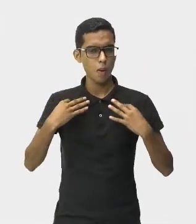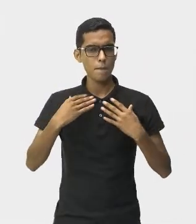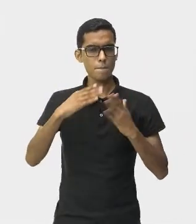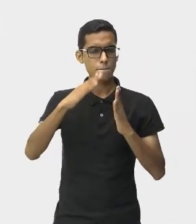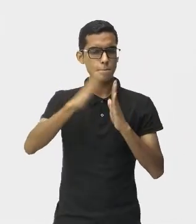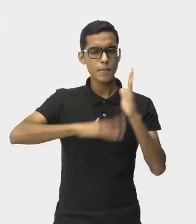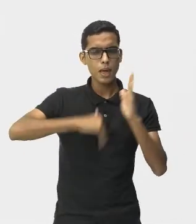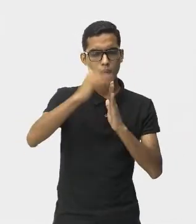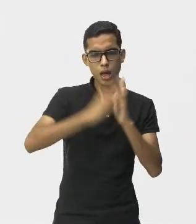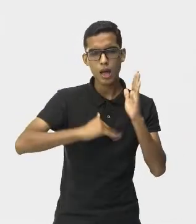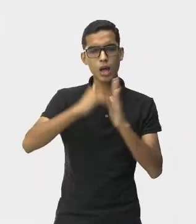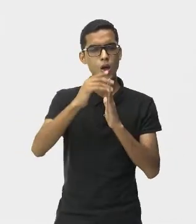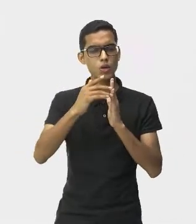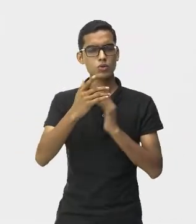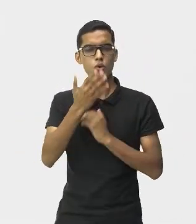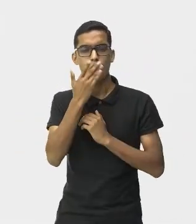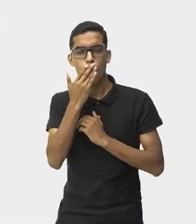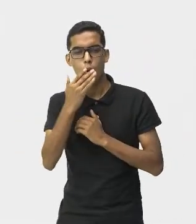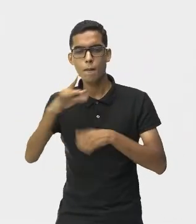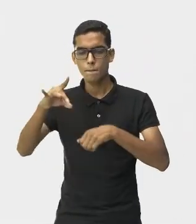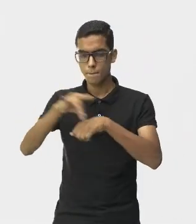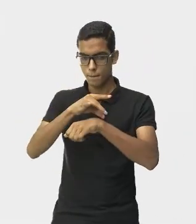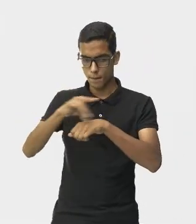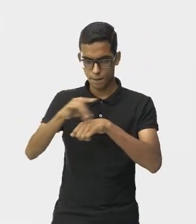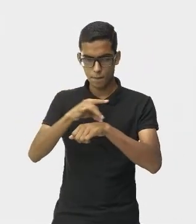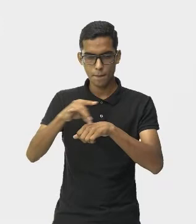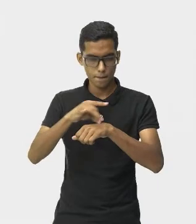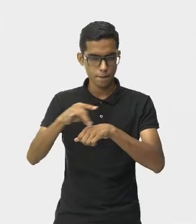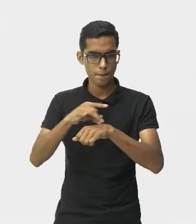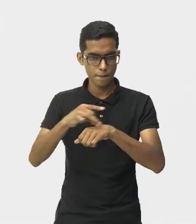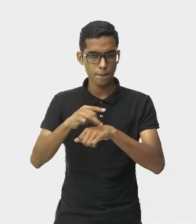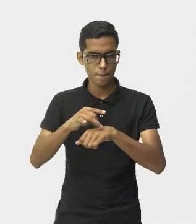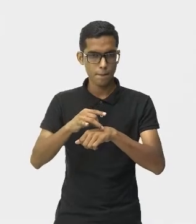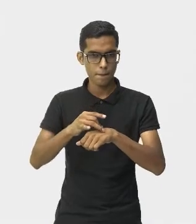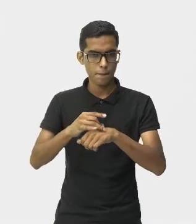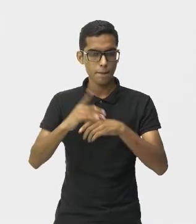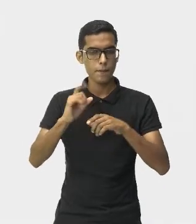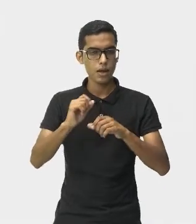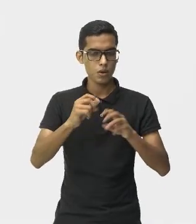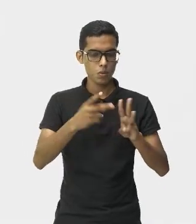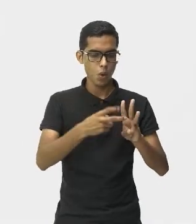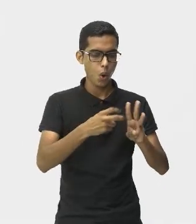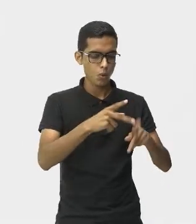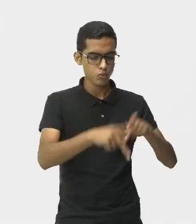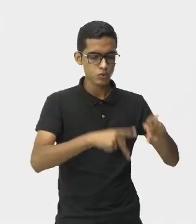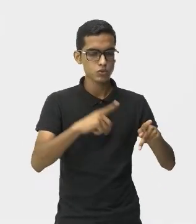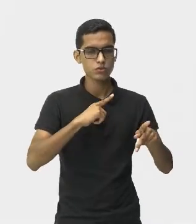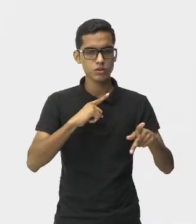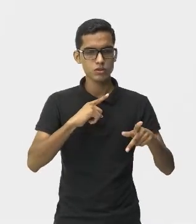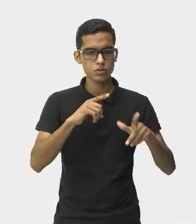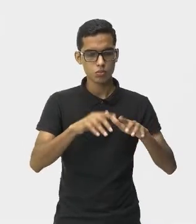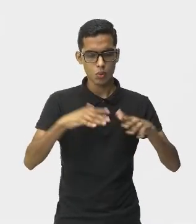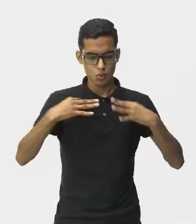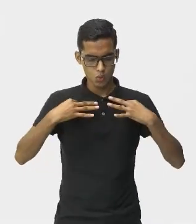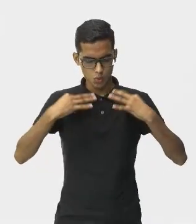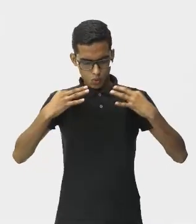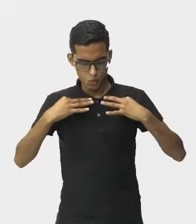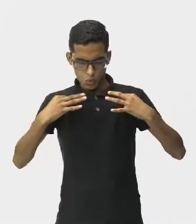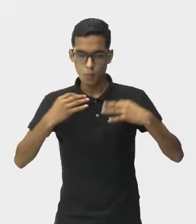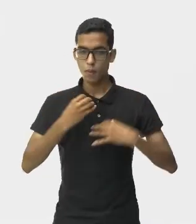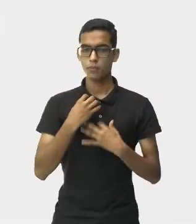era basicamente para uniformizar o corpo de milícia dos índios, que a partir de agora eram